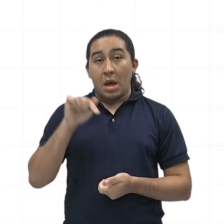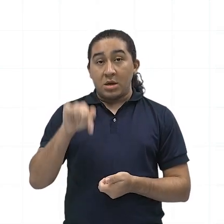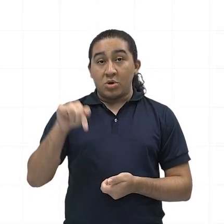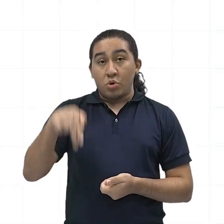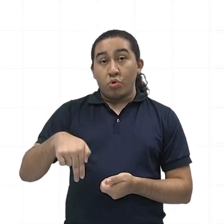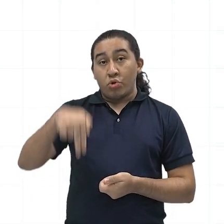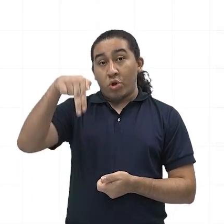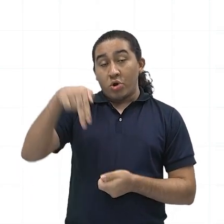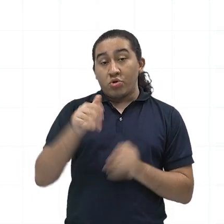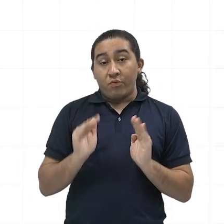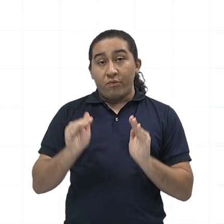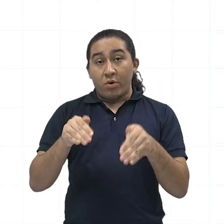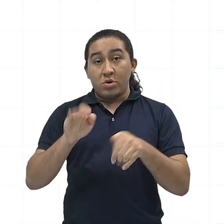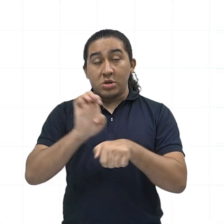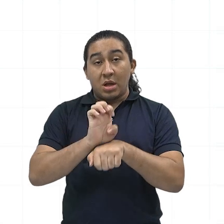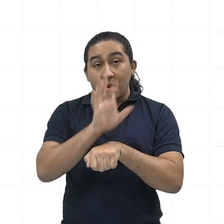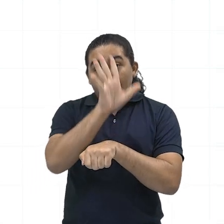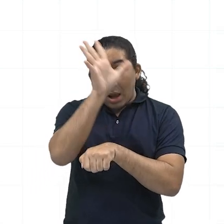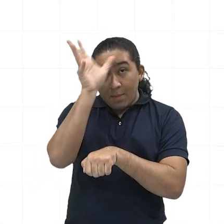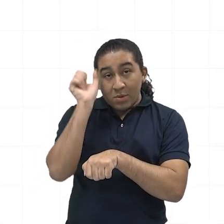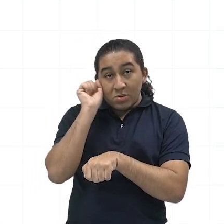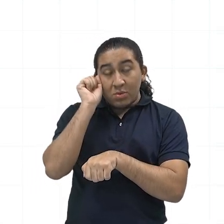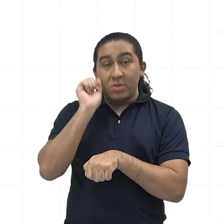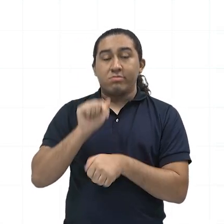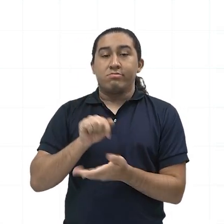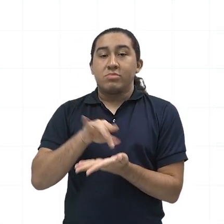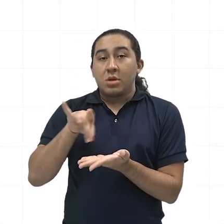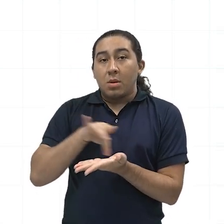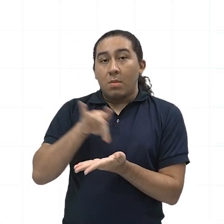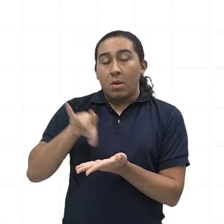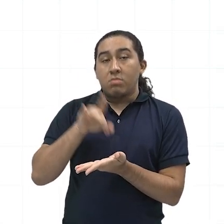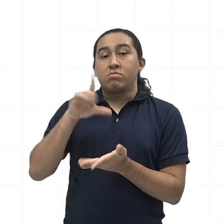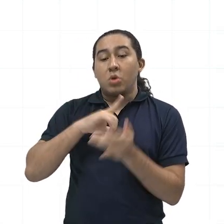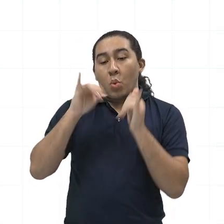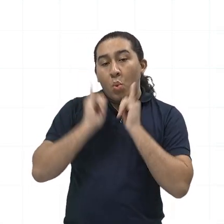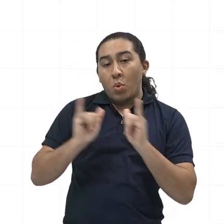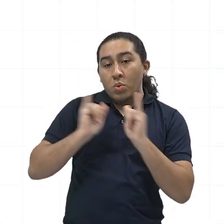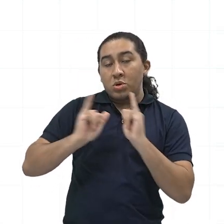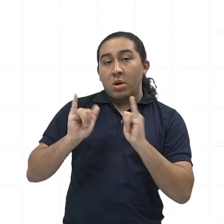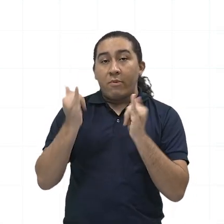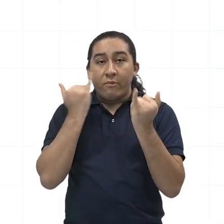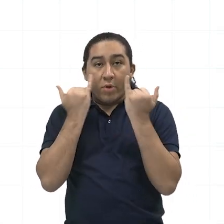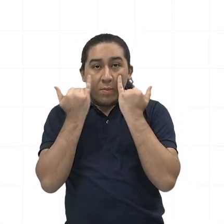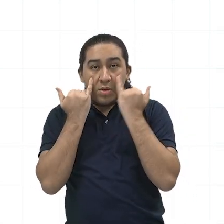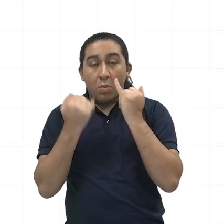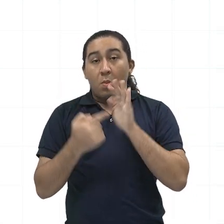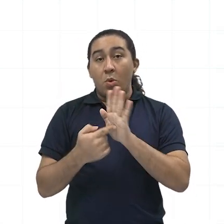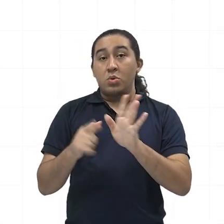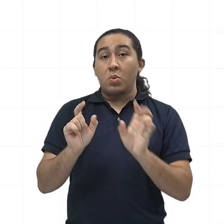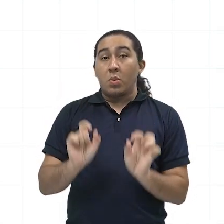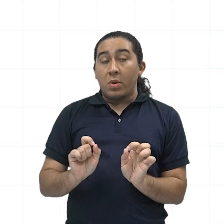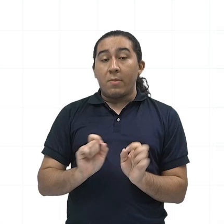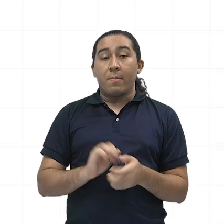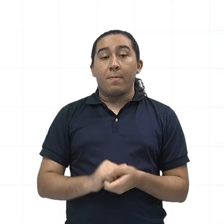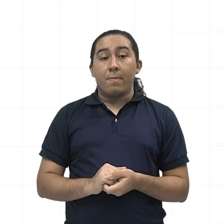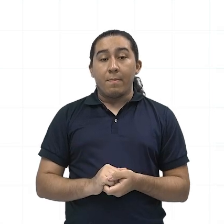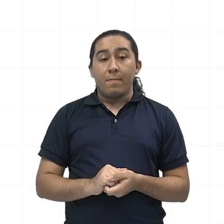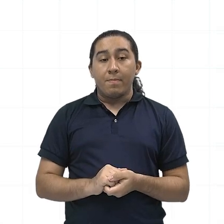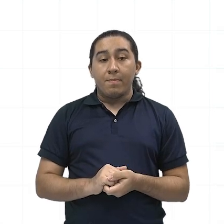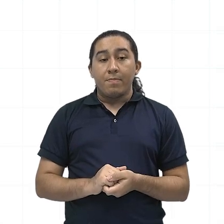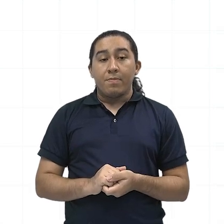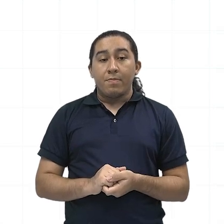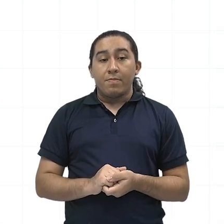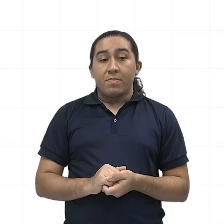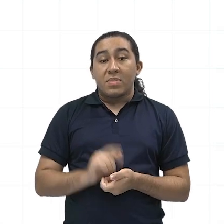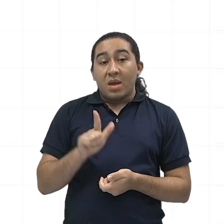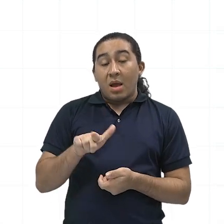norte, especificamente do Amazonas, né? O CMA Notícia trazendo informações da infecção